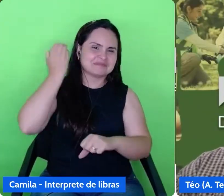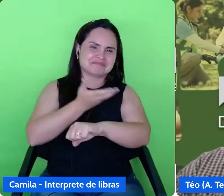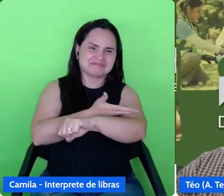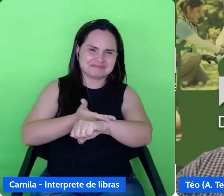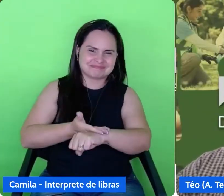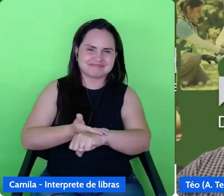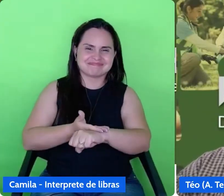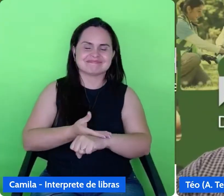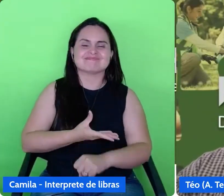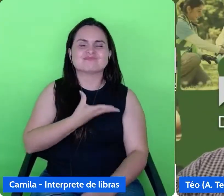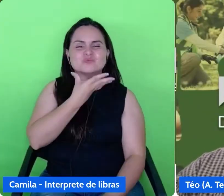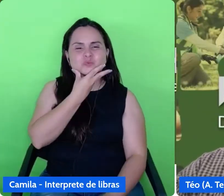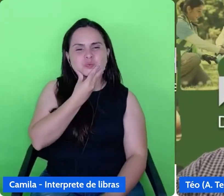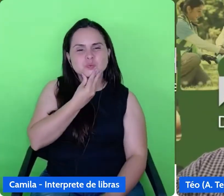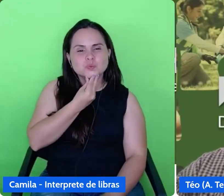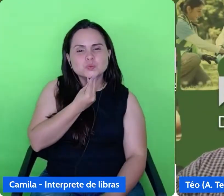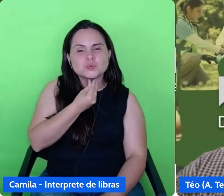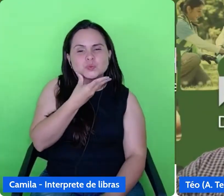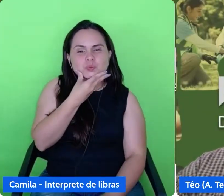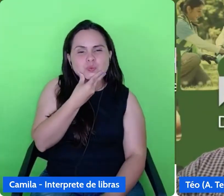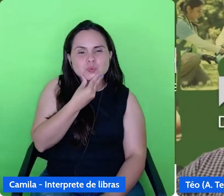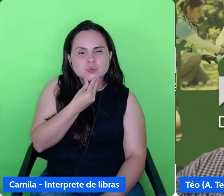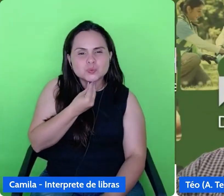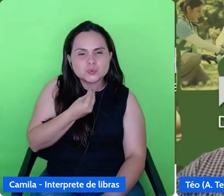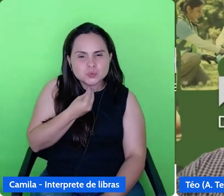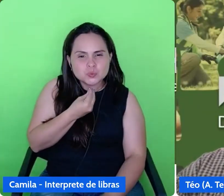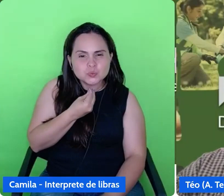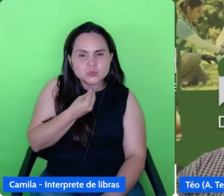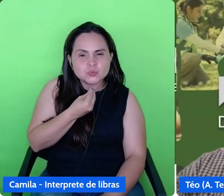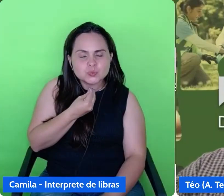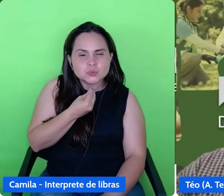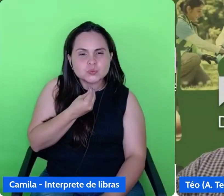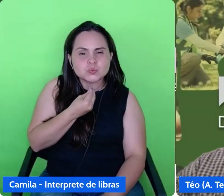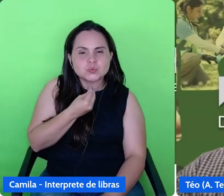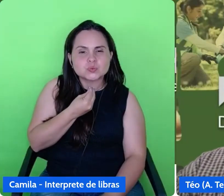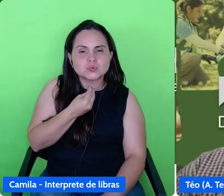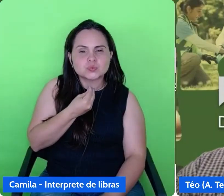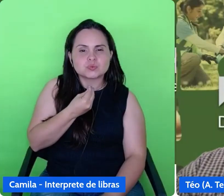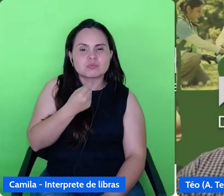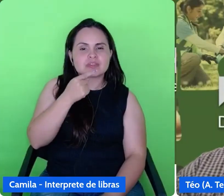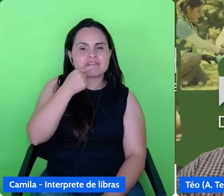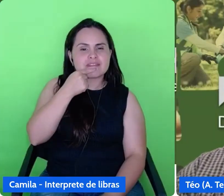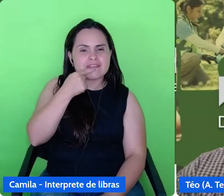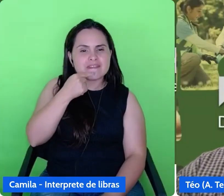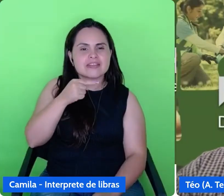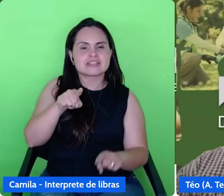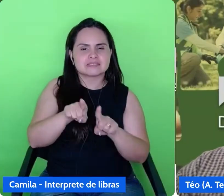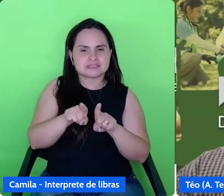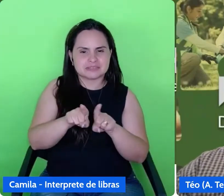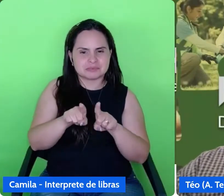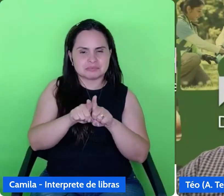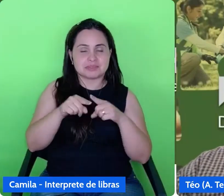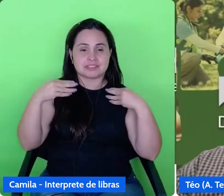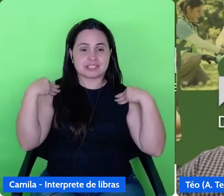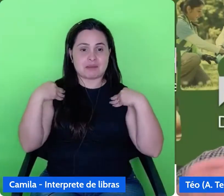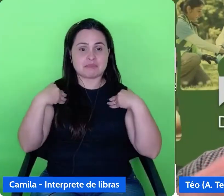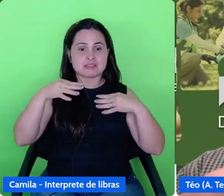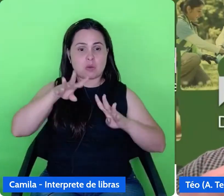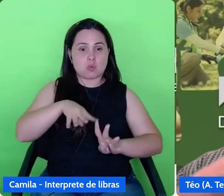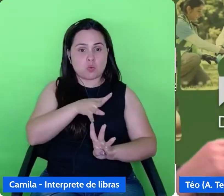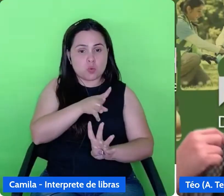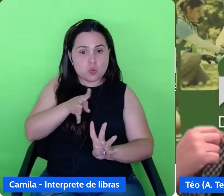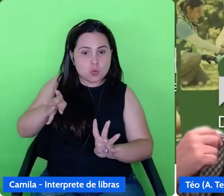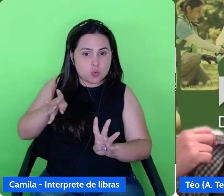uma pequena barba aqui no queixo e debaixo dos lábios também. E estou usando uma camisa xadrez com